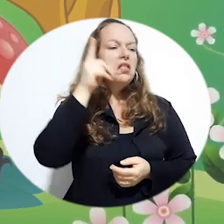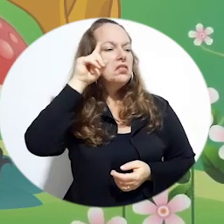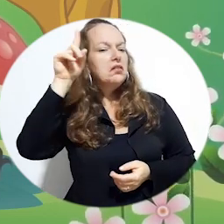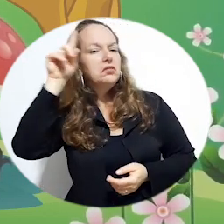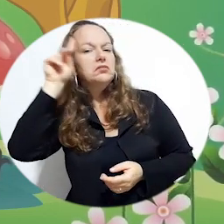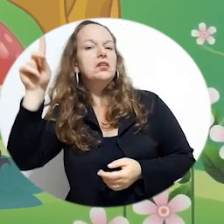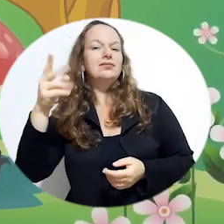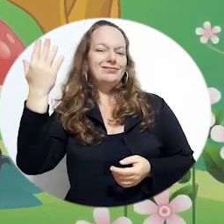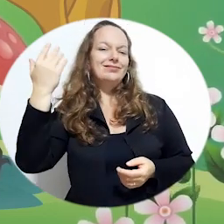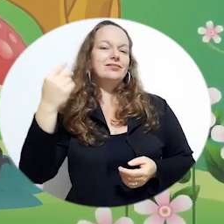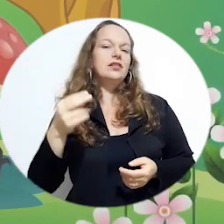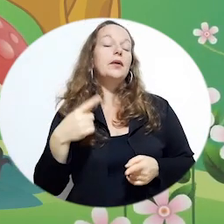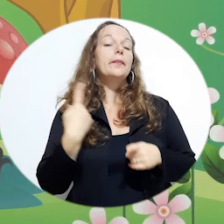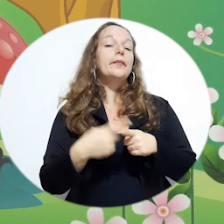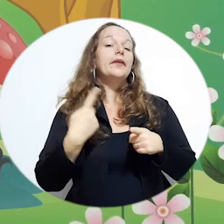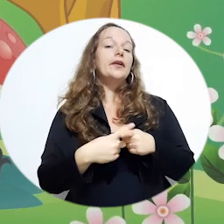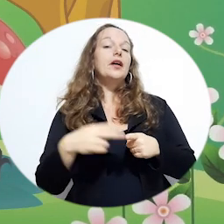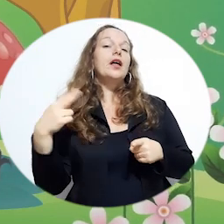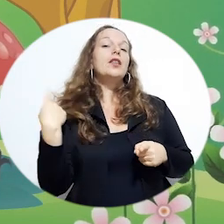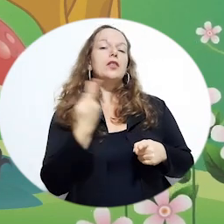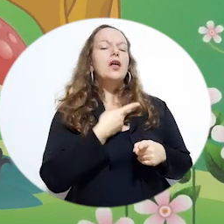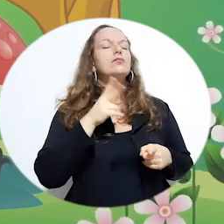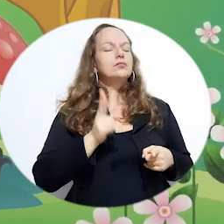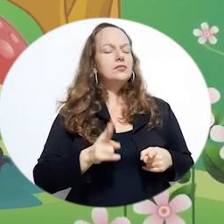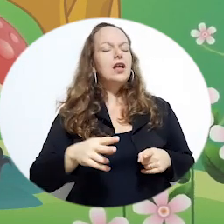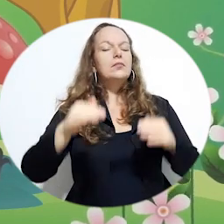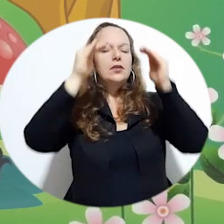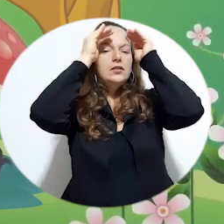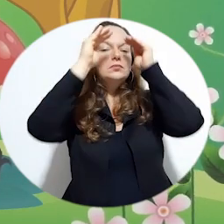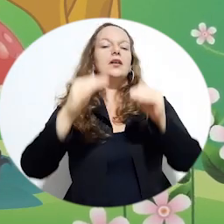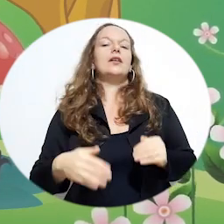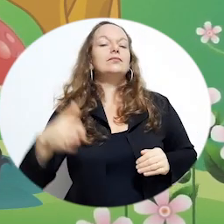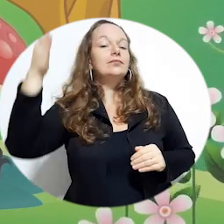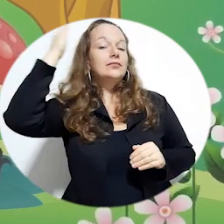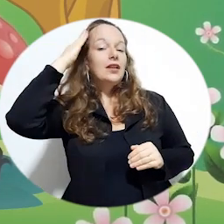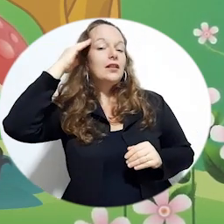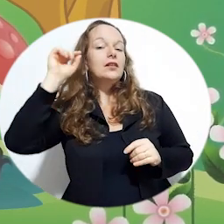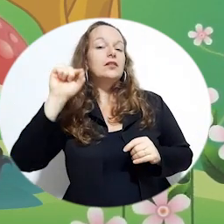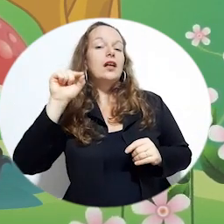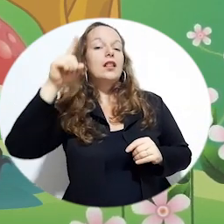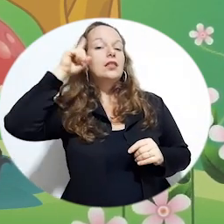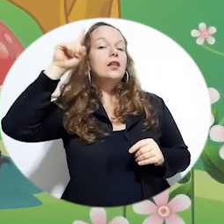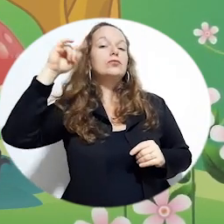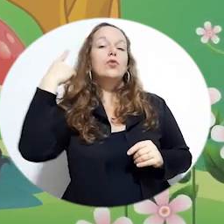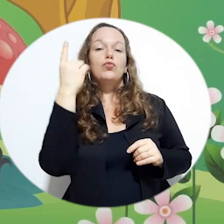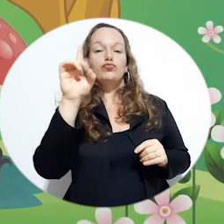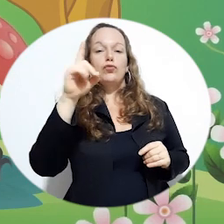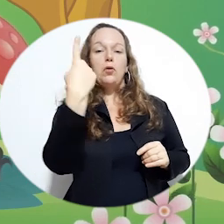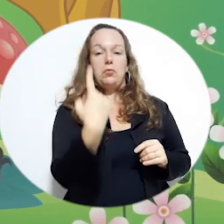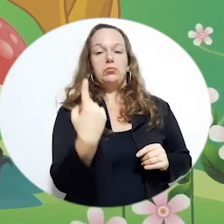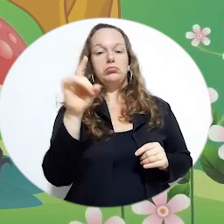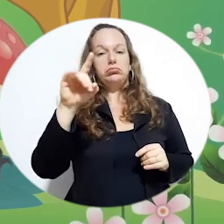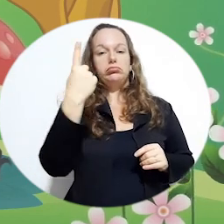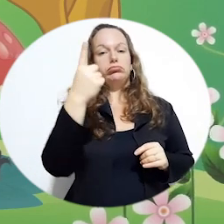em vão. Por quê? Porque nós o entendemos, nós sabemos que Ele é único.